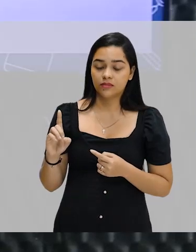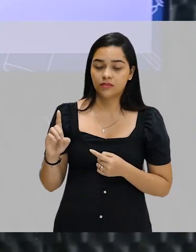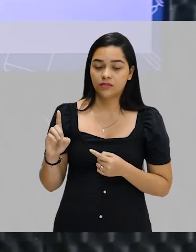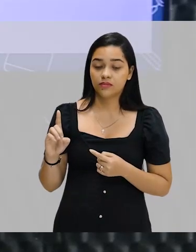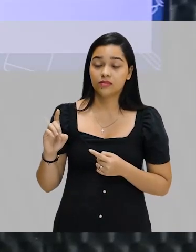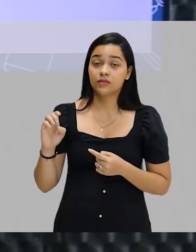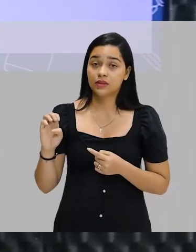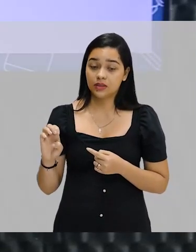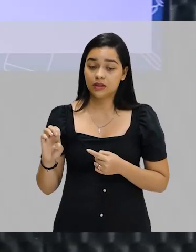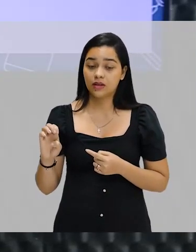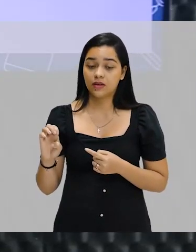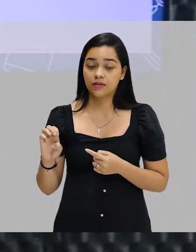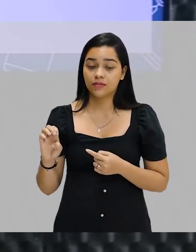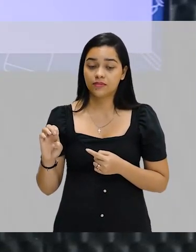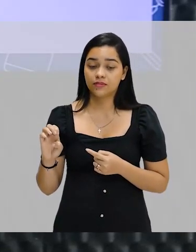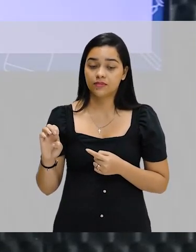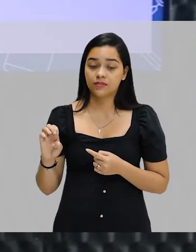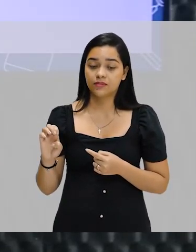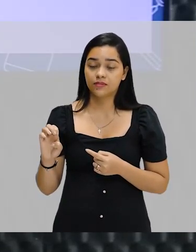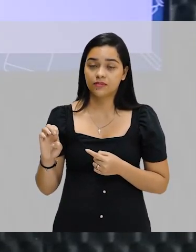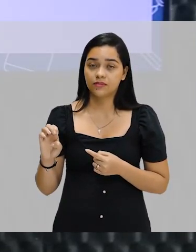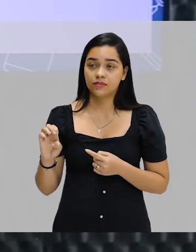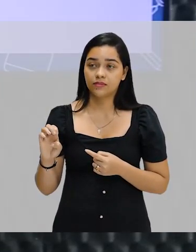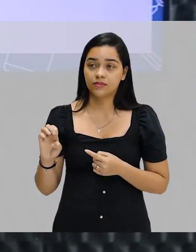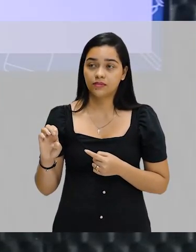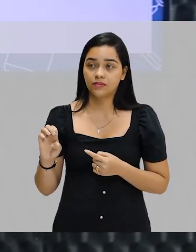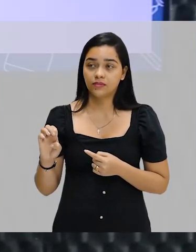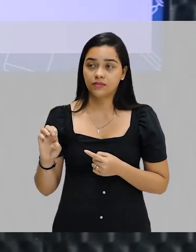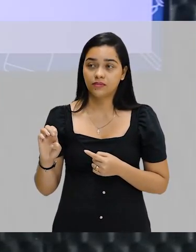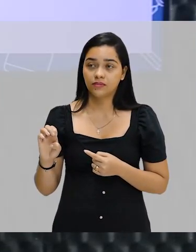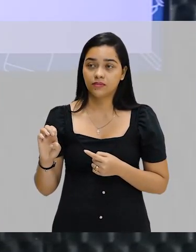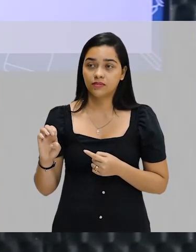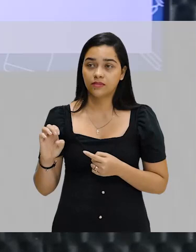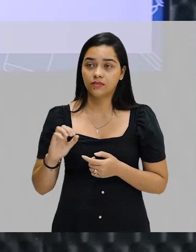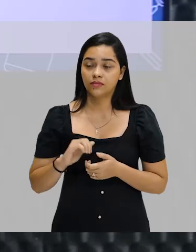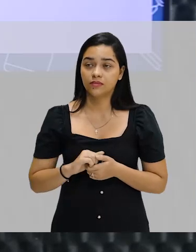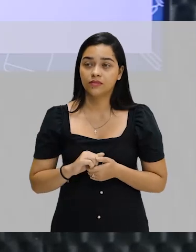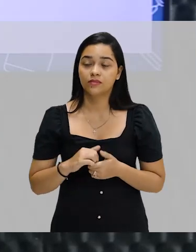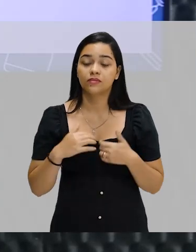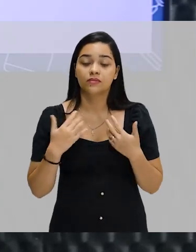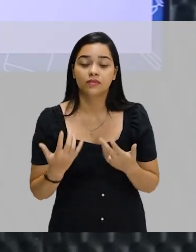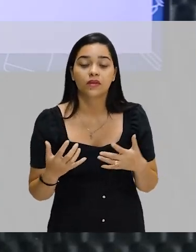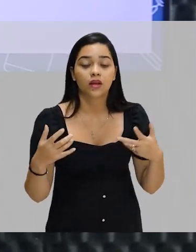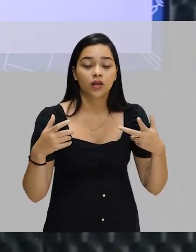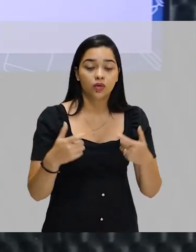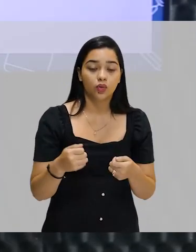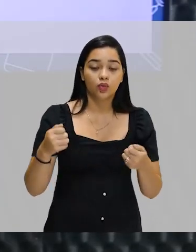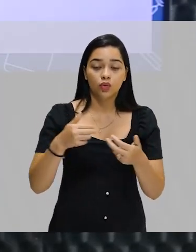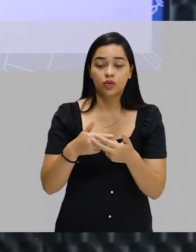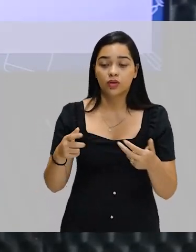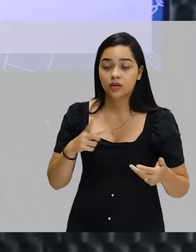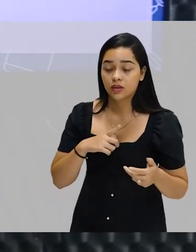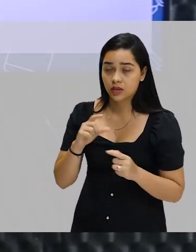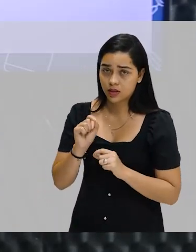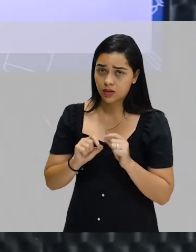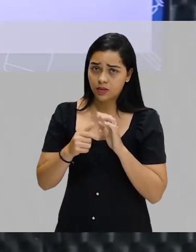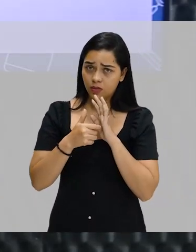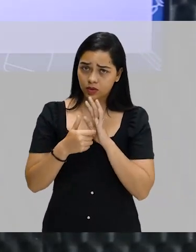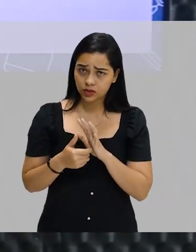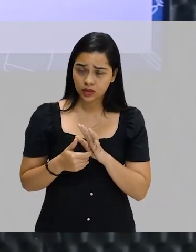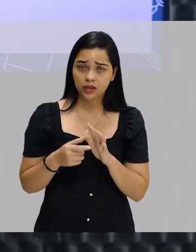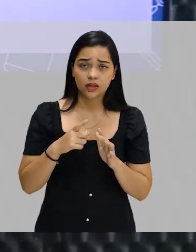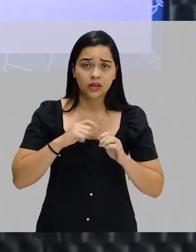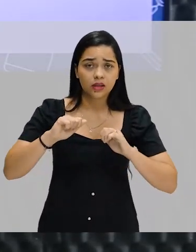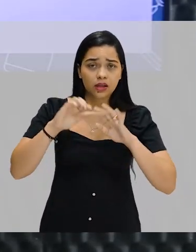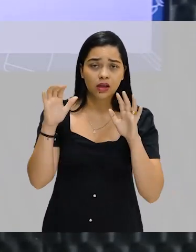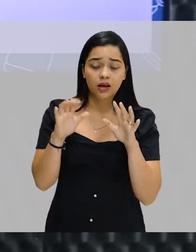palavra? Diário. Humanamente, vem de que palavra? Humano. Então, ó, em todos os terminados em mente, a seguir, vê-se